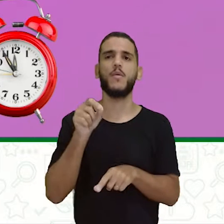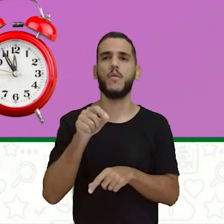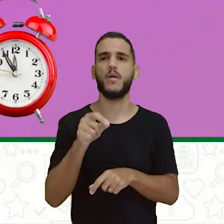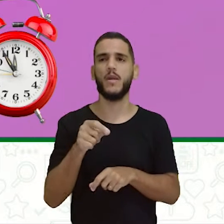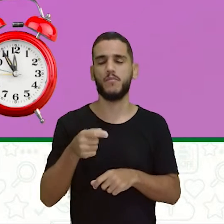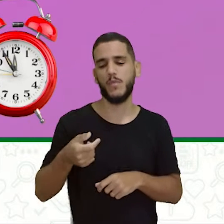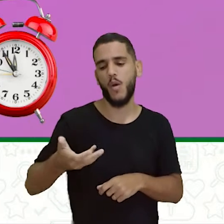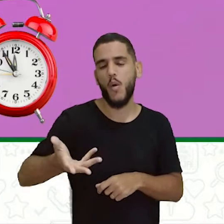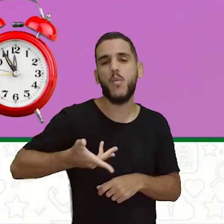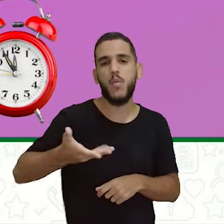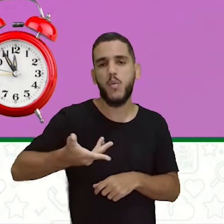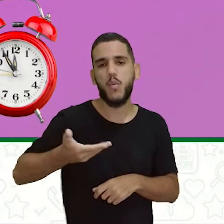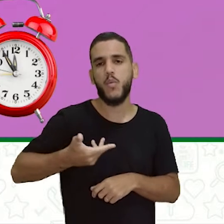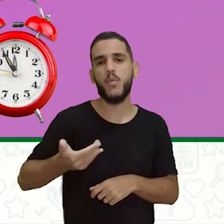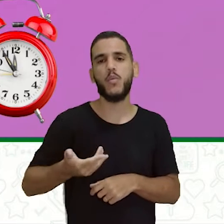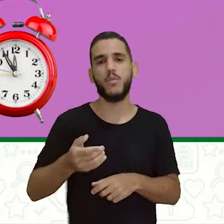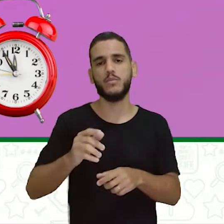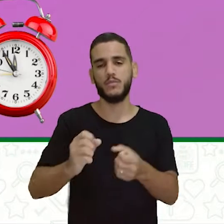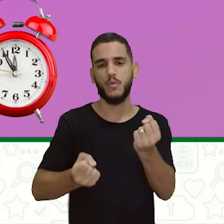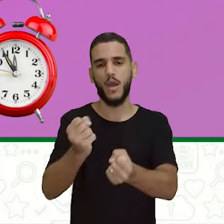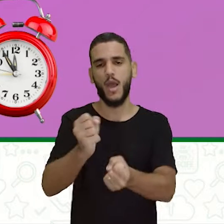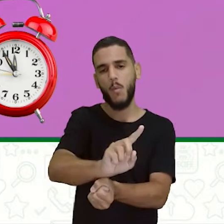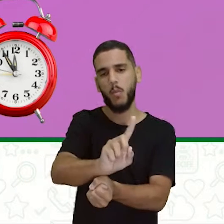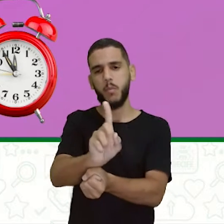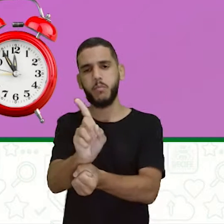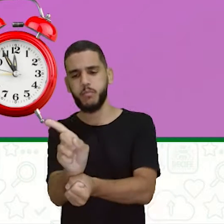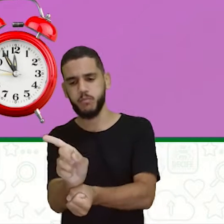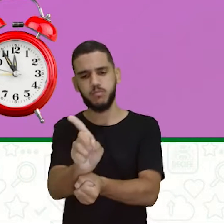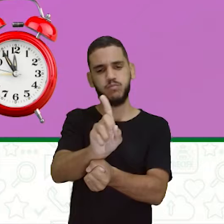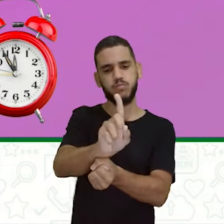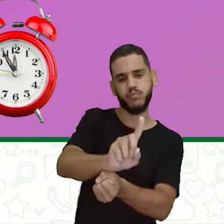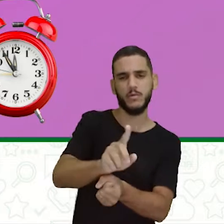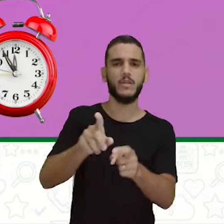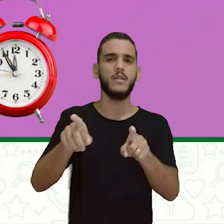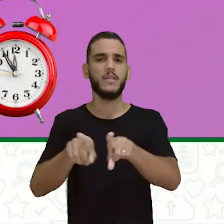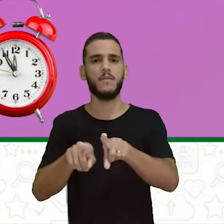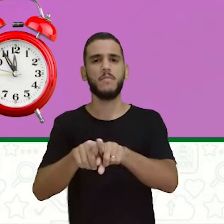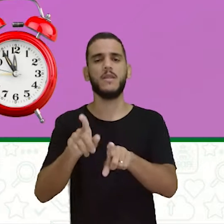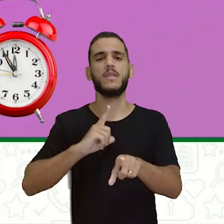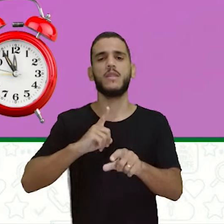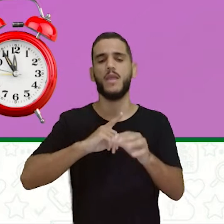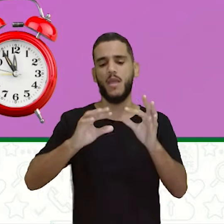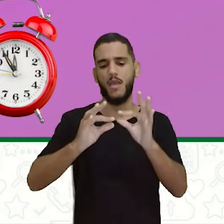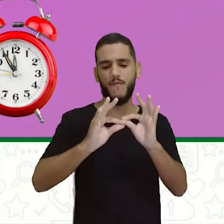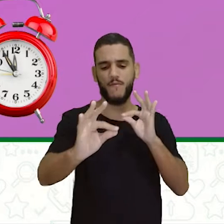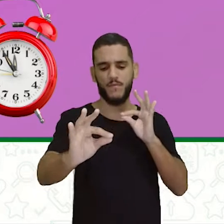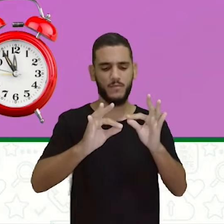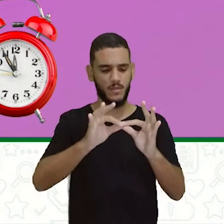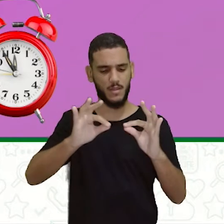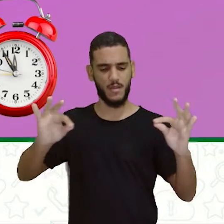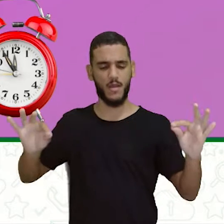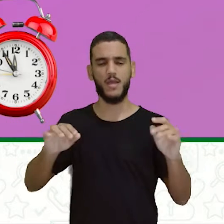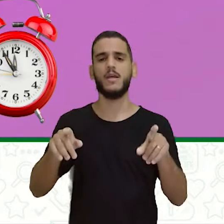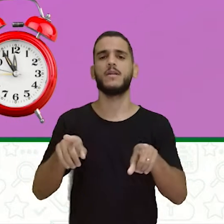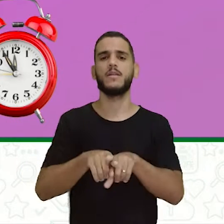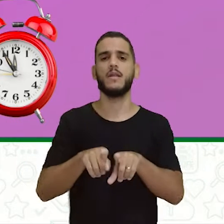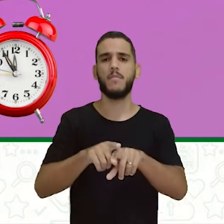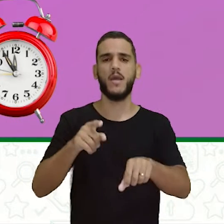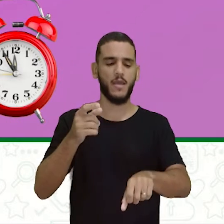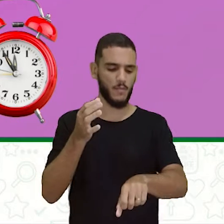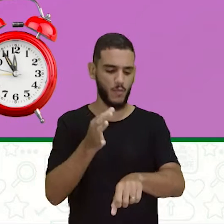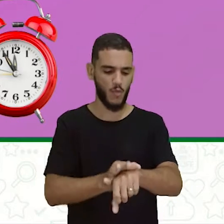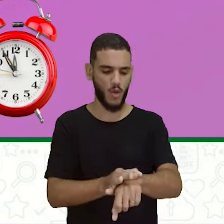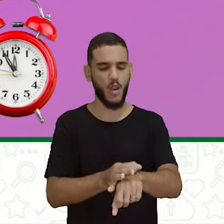de um carro, temos a fita métrica, temos o relógio, temos